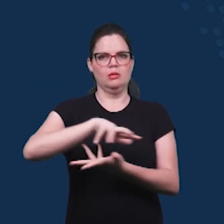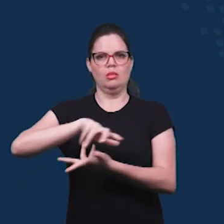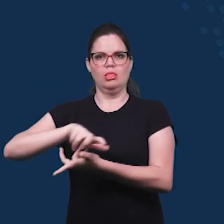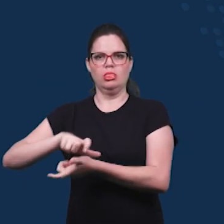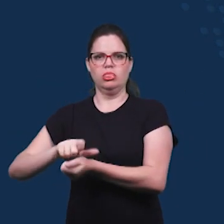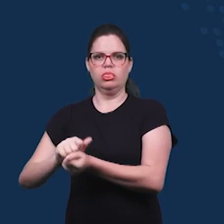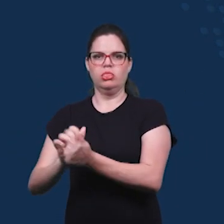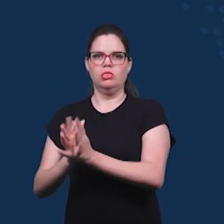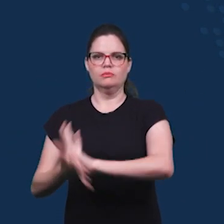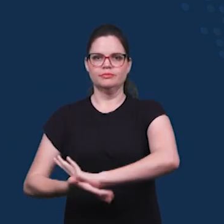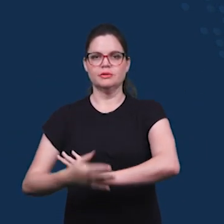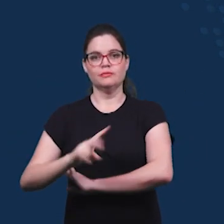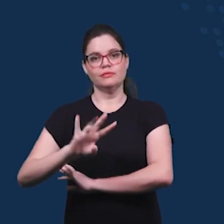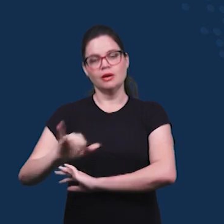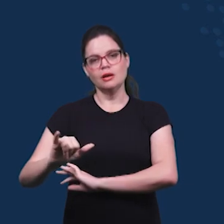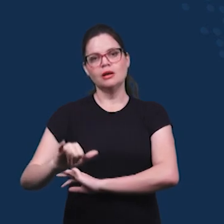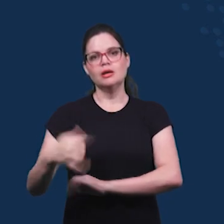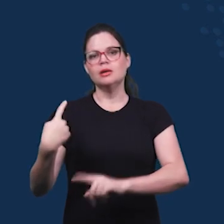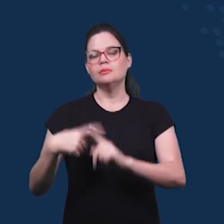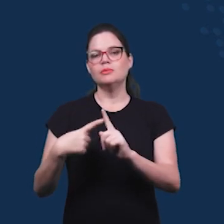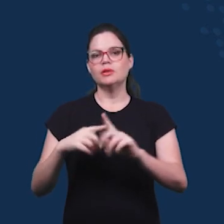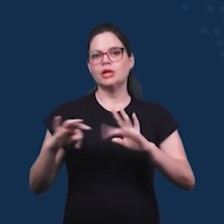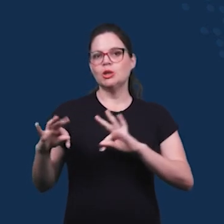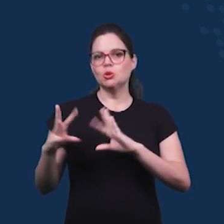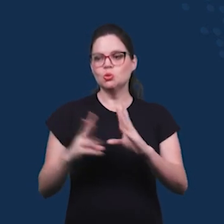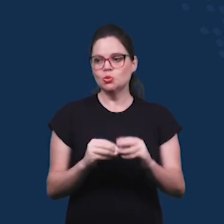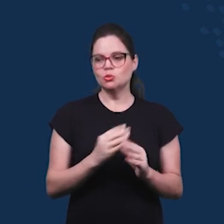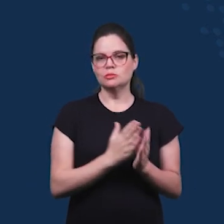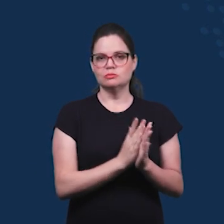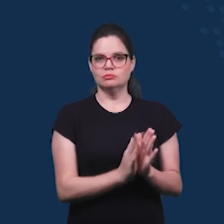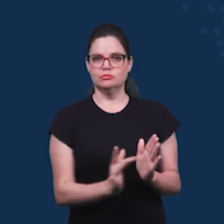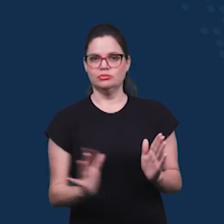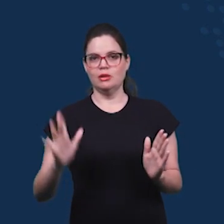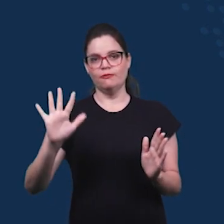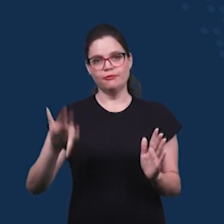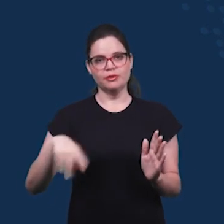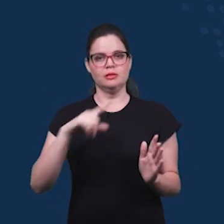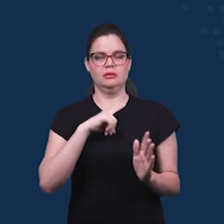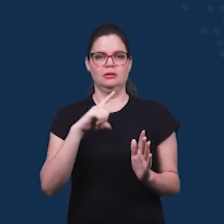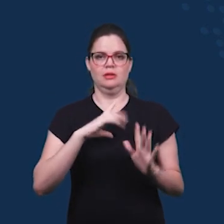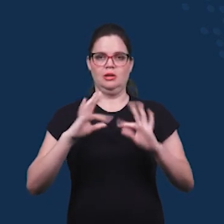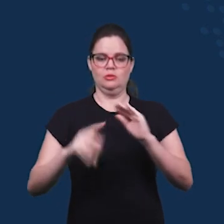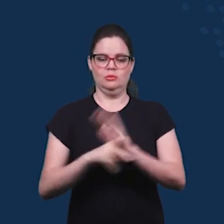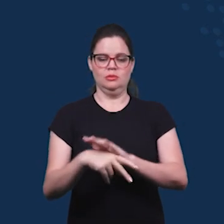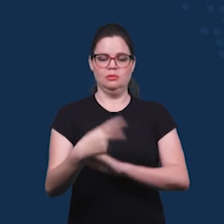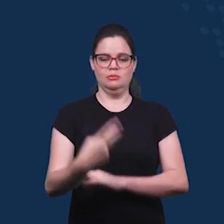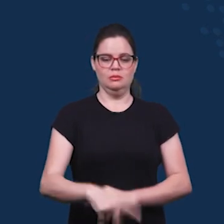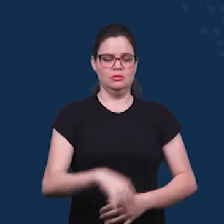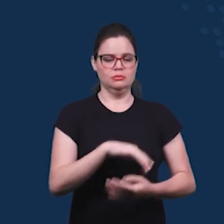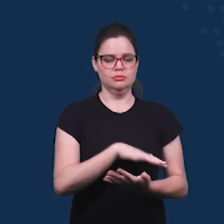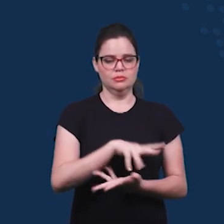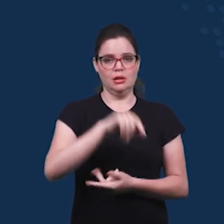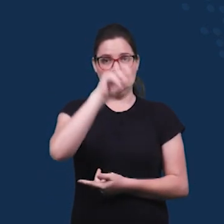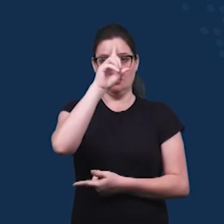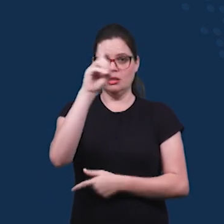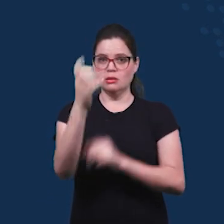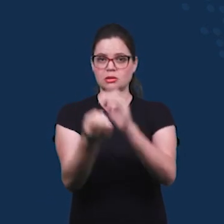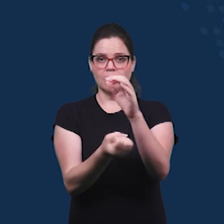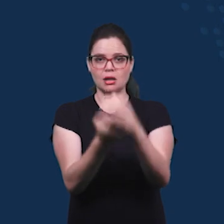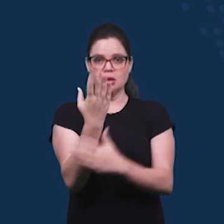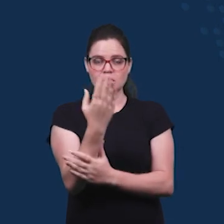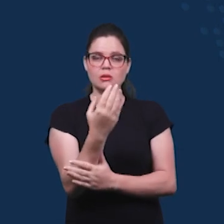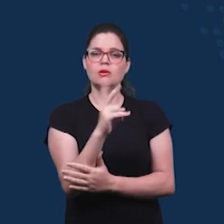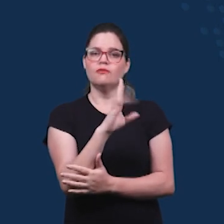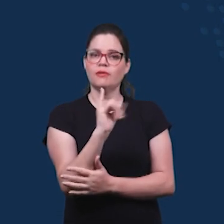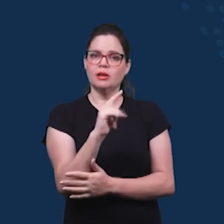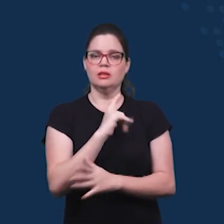Envelhecimento de que tudo isso está perecendo. Tudo aquilo que é da obra criadora, tudo aquilo que Deus criou, está perecendo,